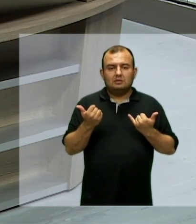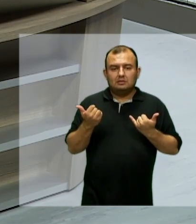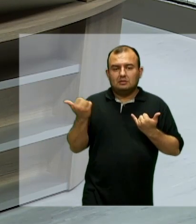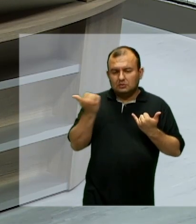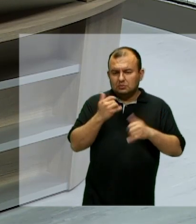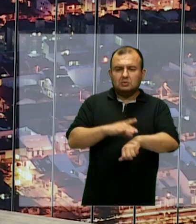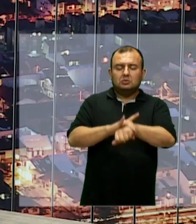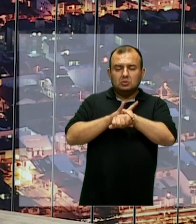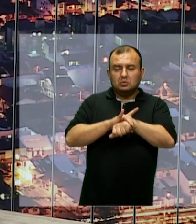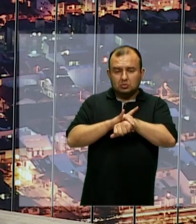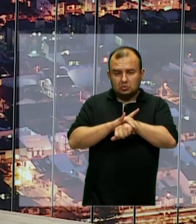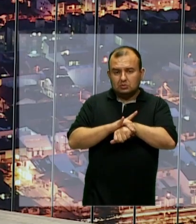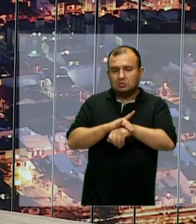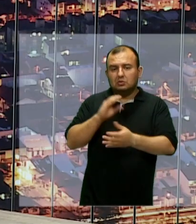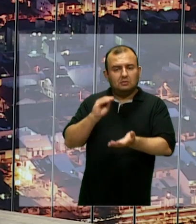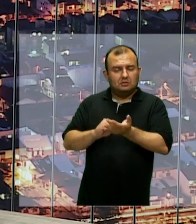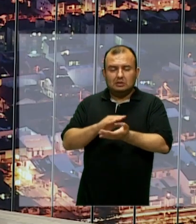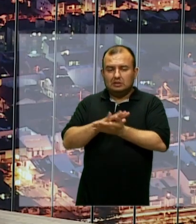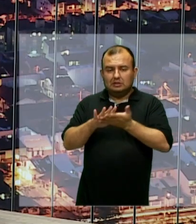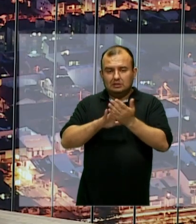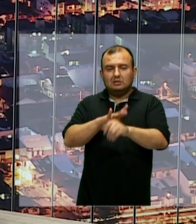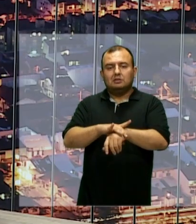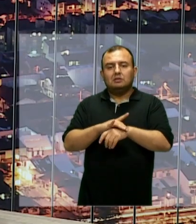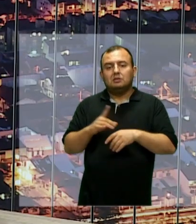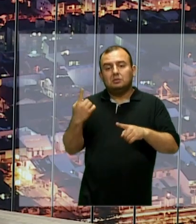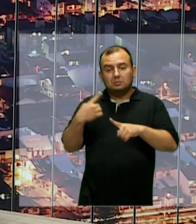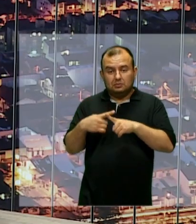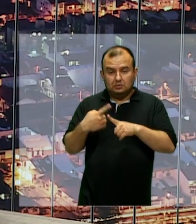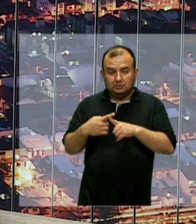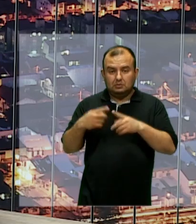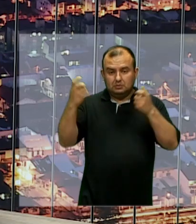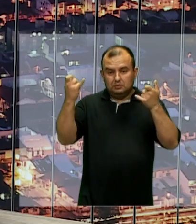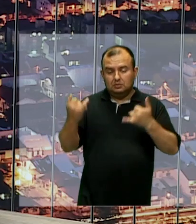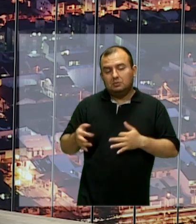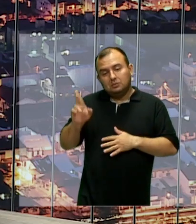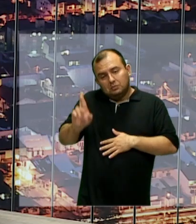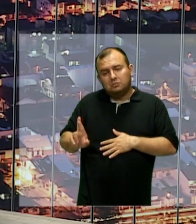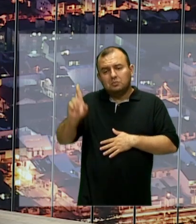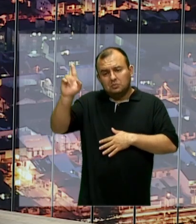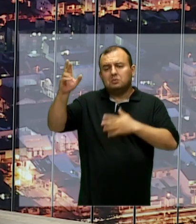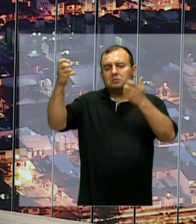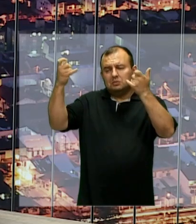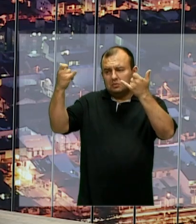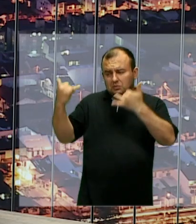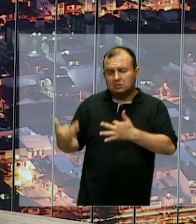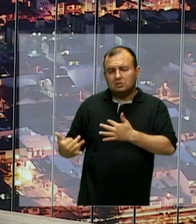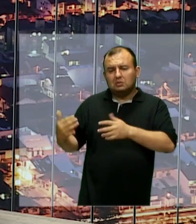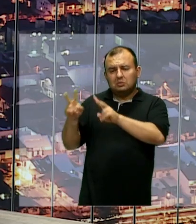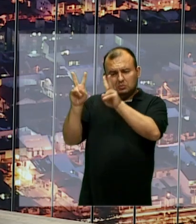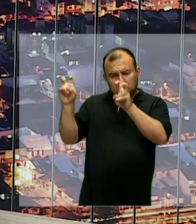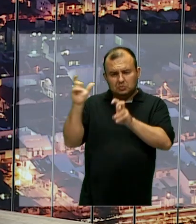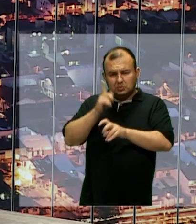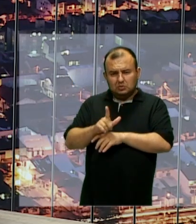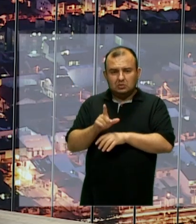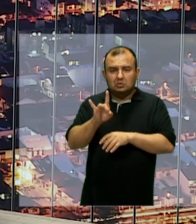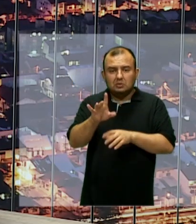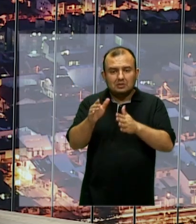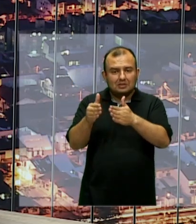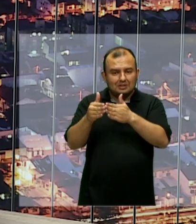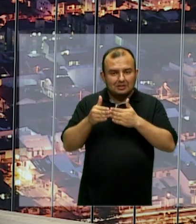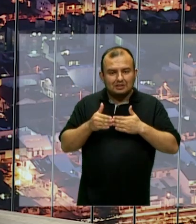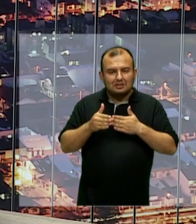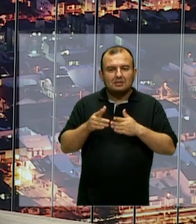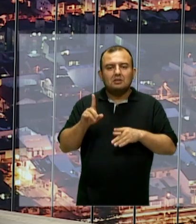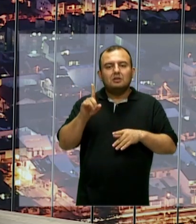informação segura é que não vai faltar da sua parte, até porque, quando eu falo em autoridade, o senhor realmente é. O senhor me dá licença, eu sei que o senhor